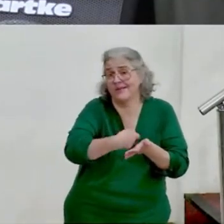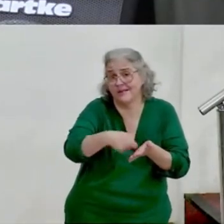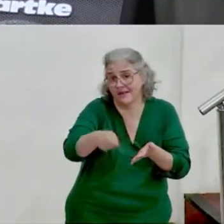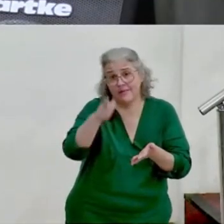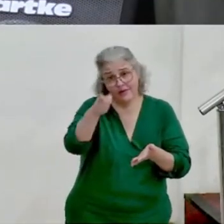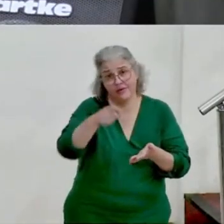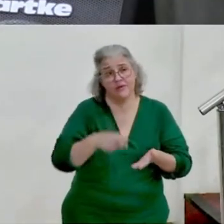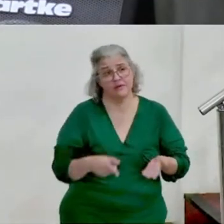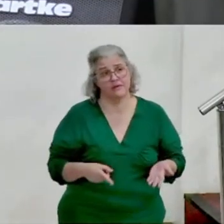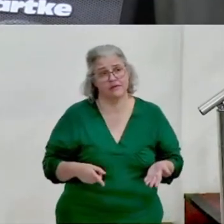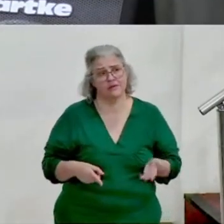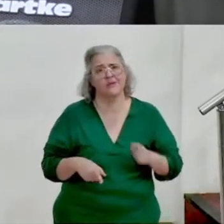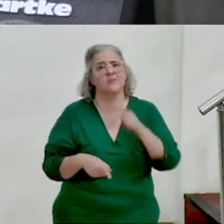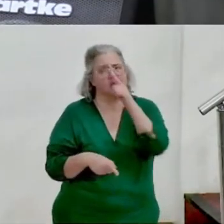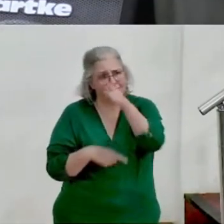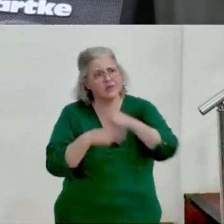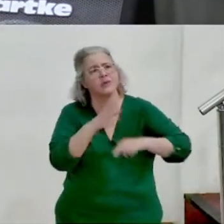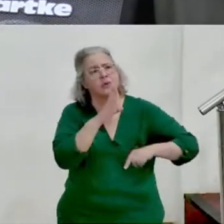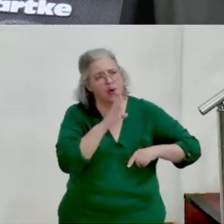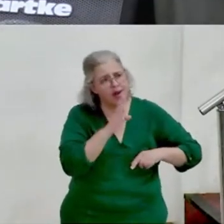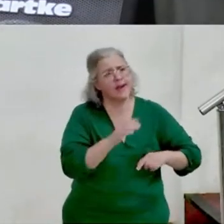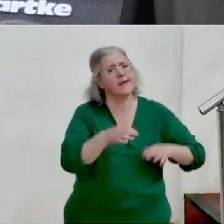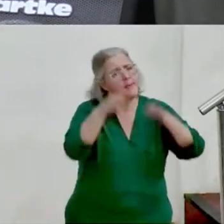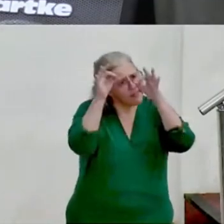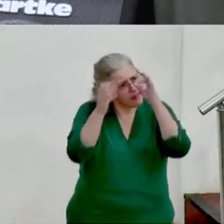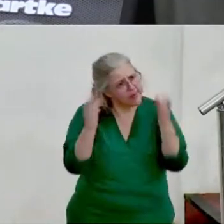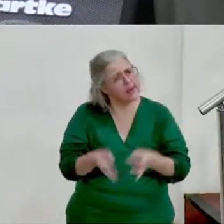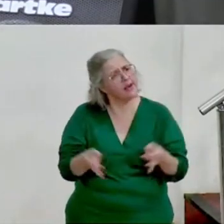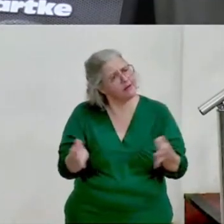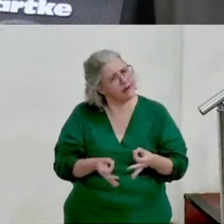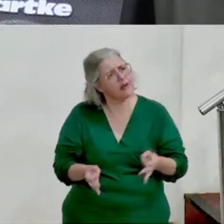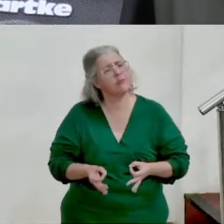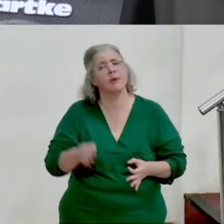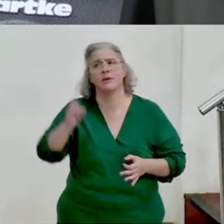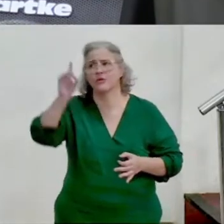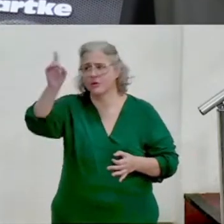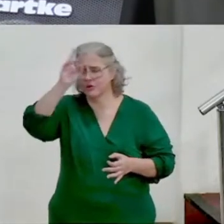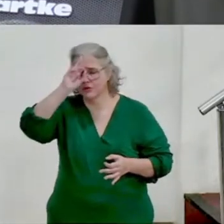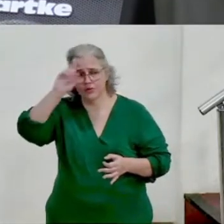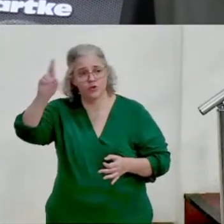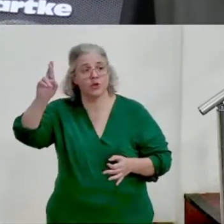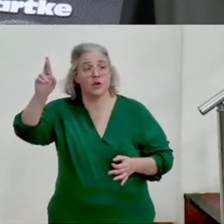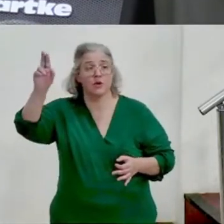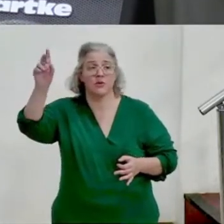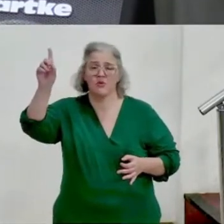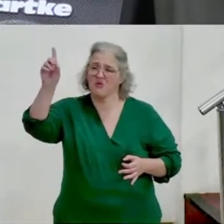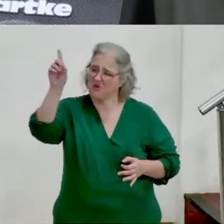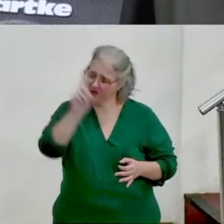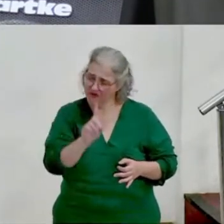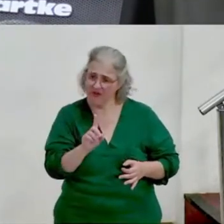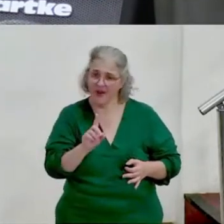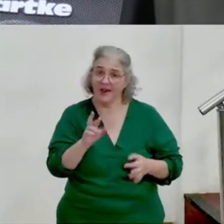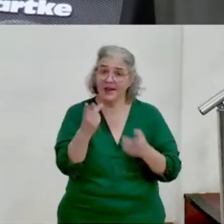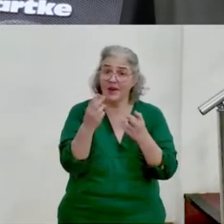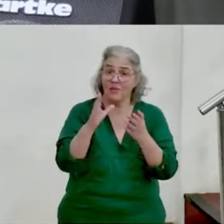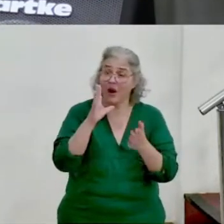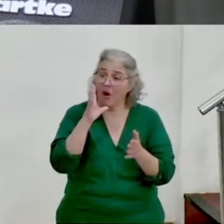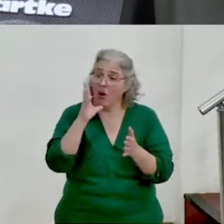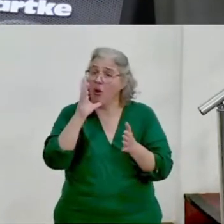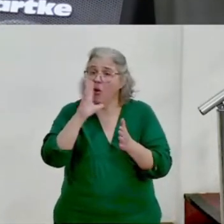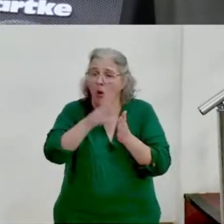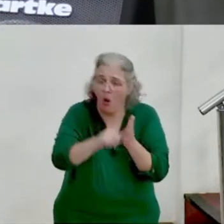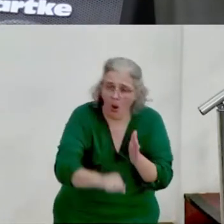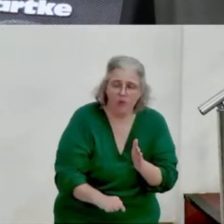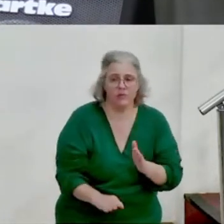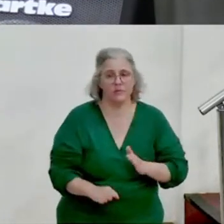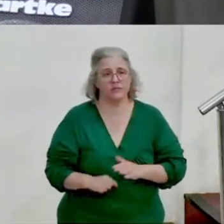Porque vocês sabem perfeitamente que o dia do Senhor vem como ladrão à noite.